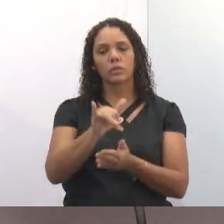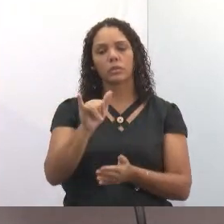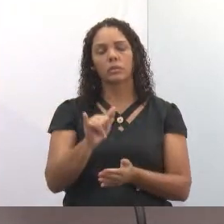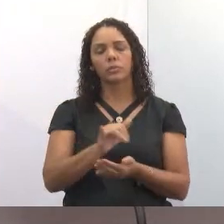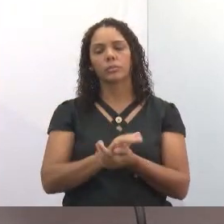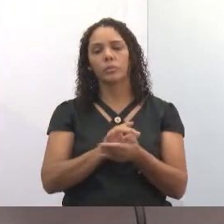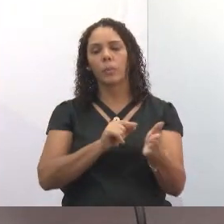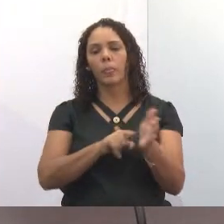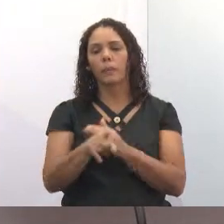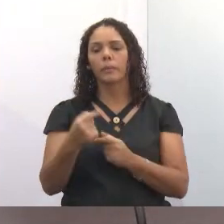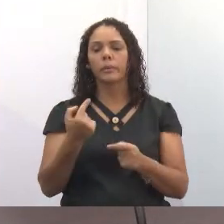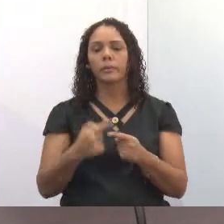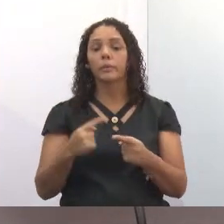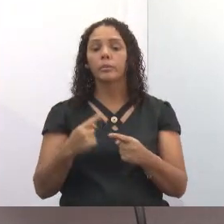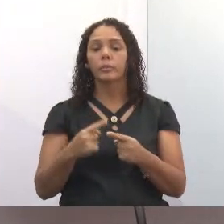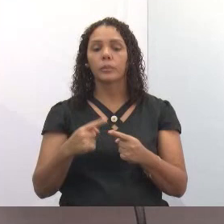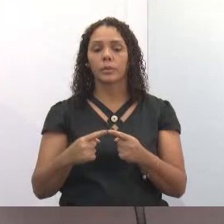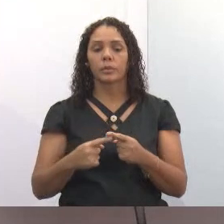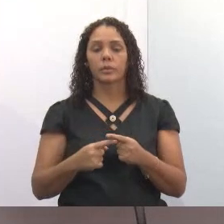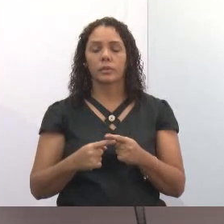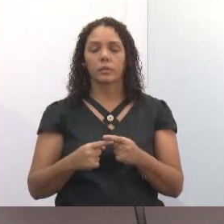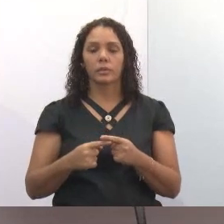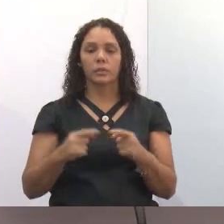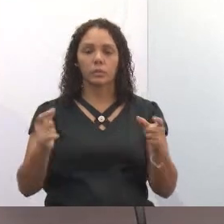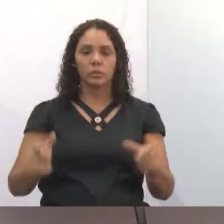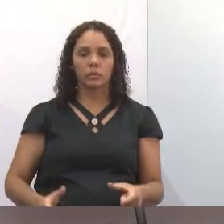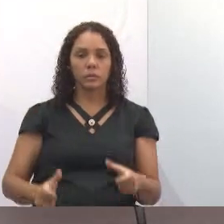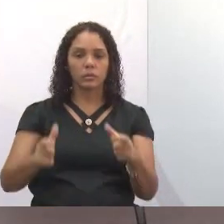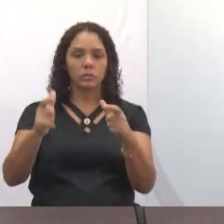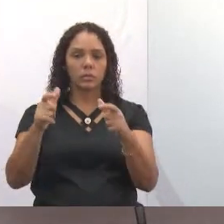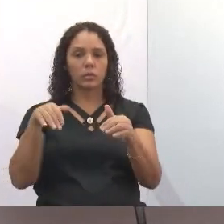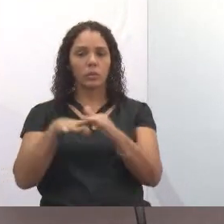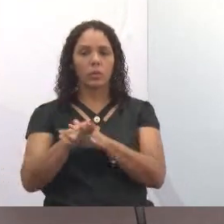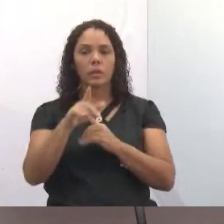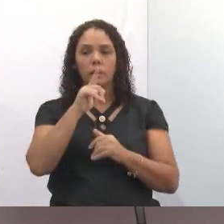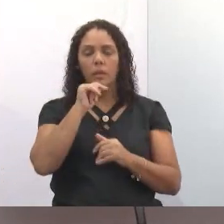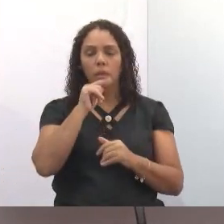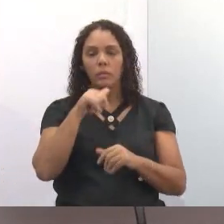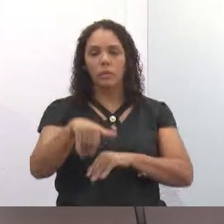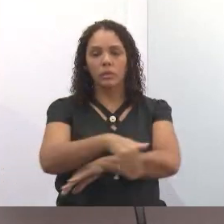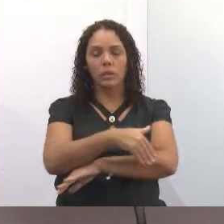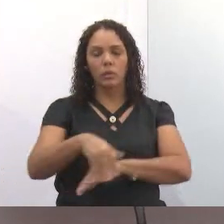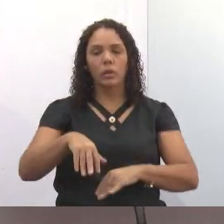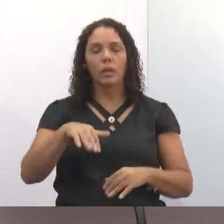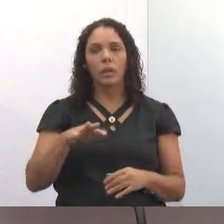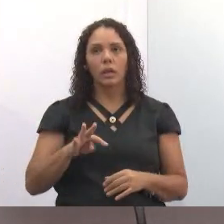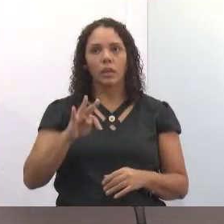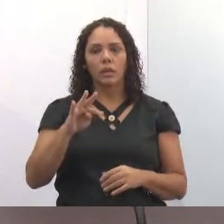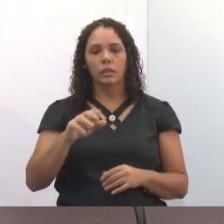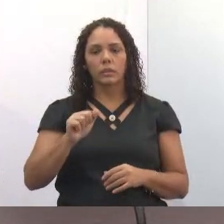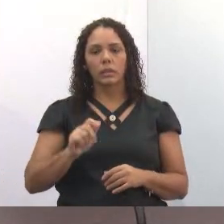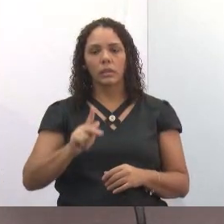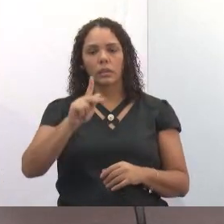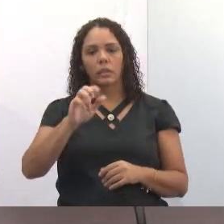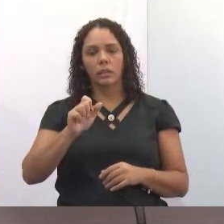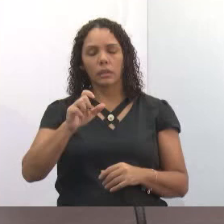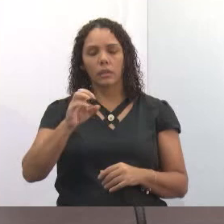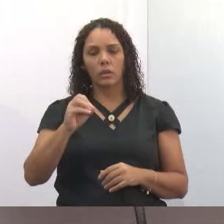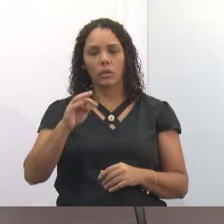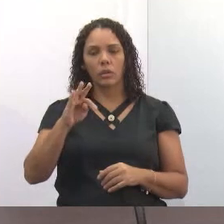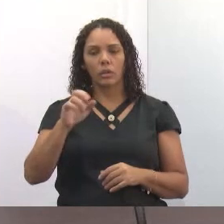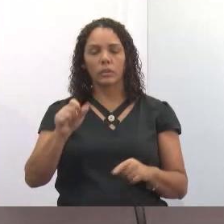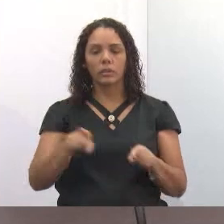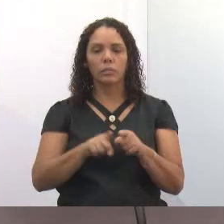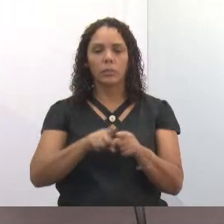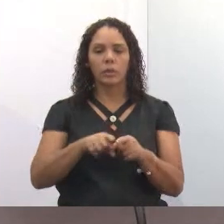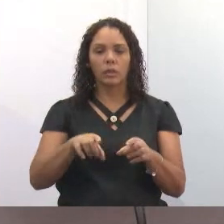2. Por qual razão os reservatórios situados na rua Taqueota, assim como os postos